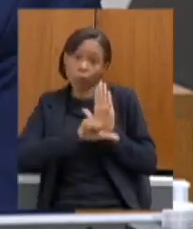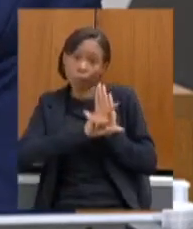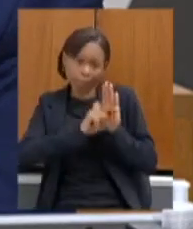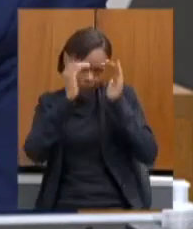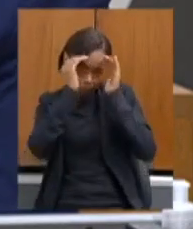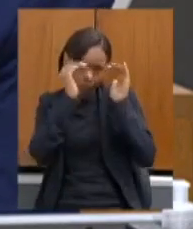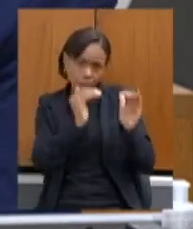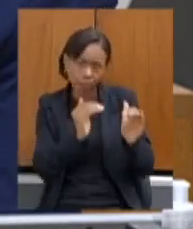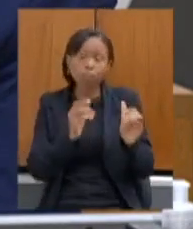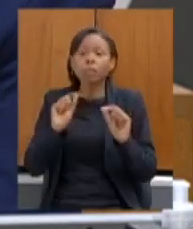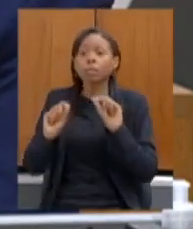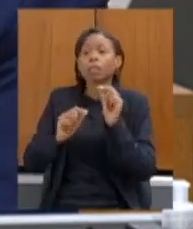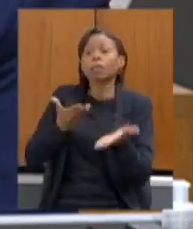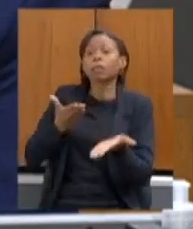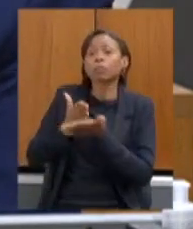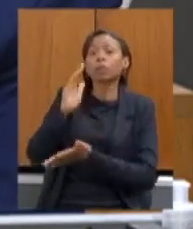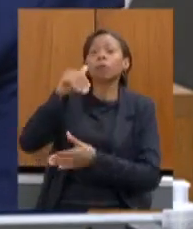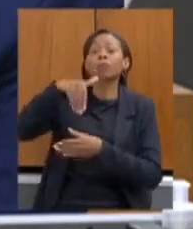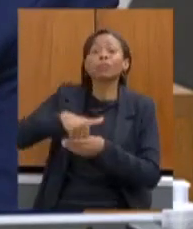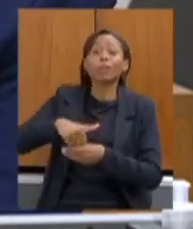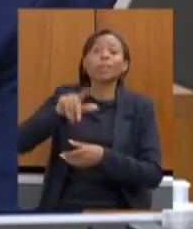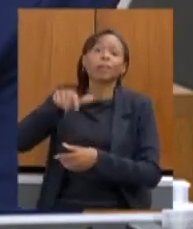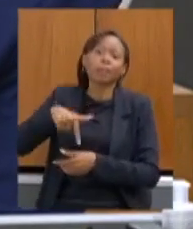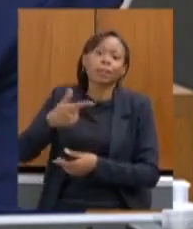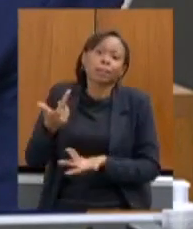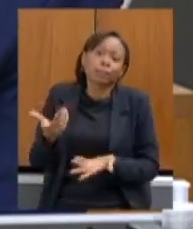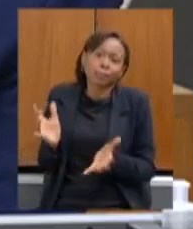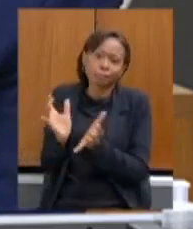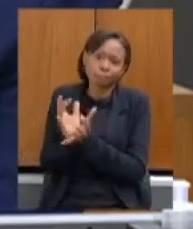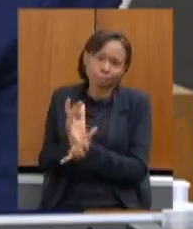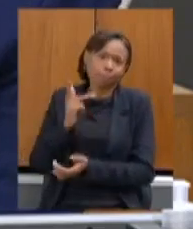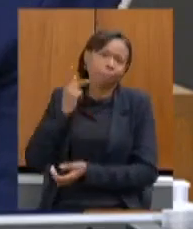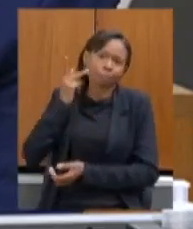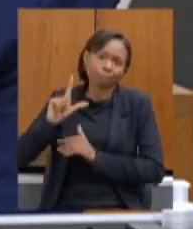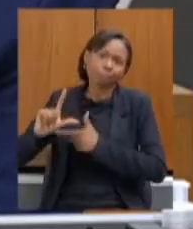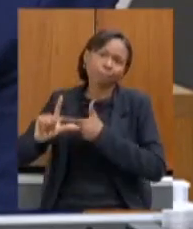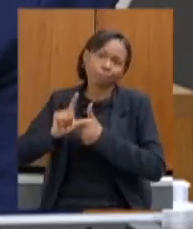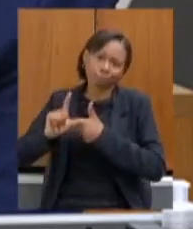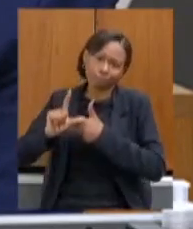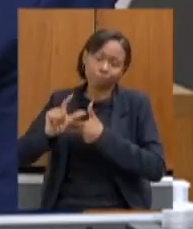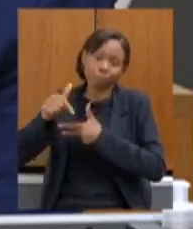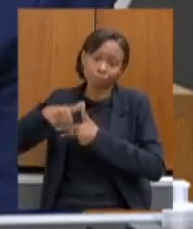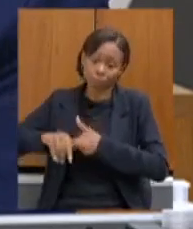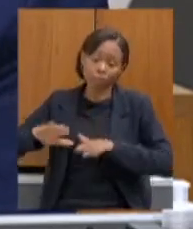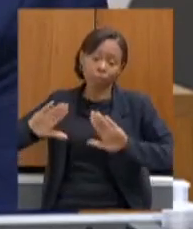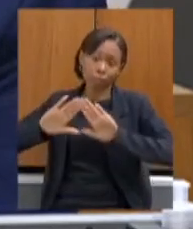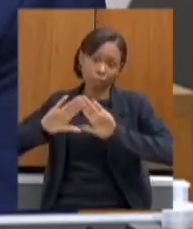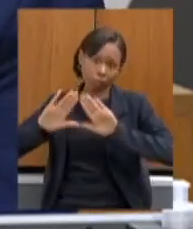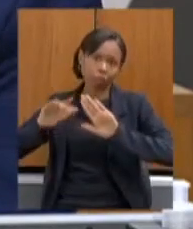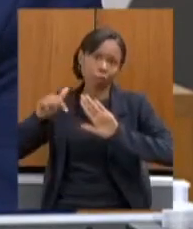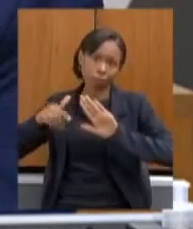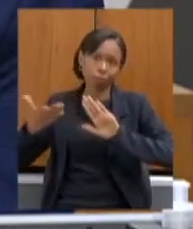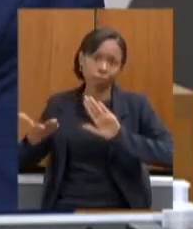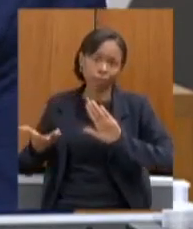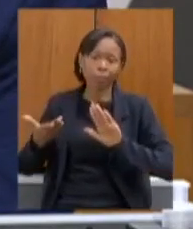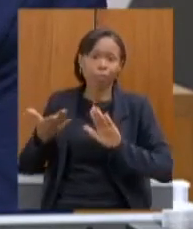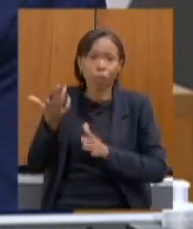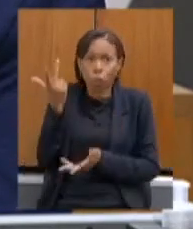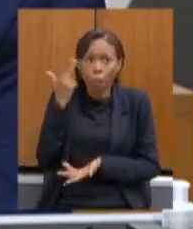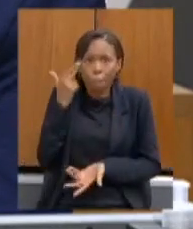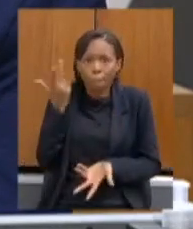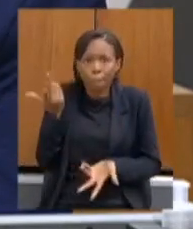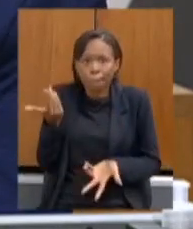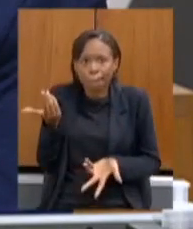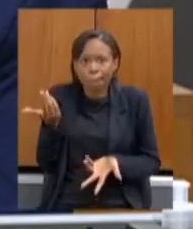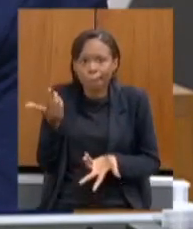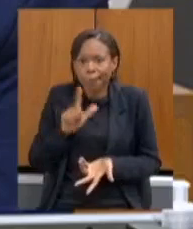aprova leis e quem vota leis é o poder legislativo, no nosso caso aqui, a Assembleia Legislativa, como, naturalmente, o senhor